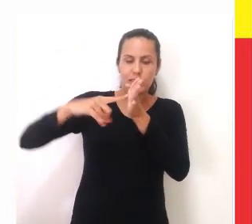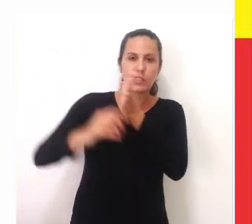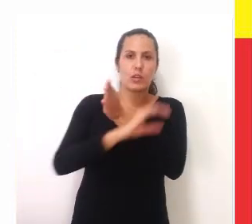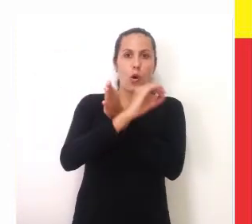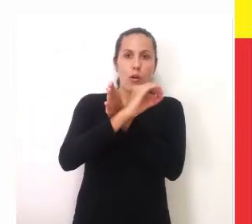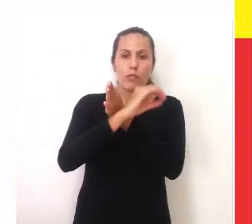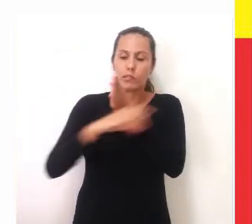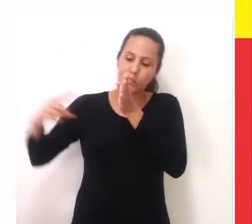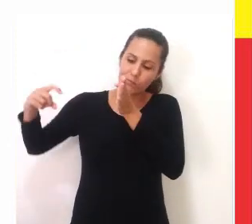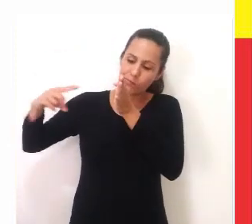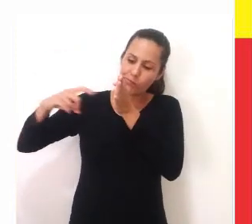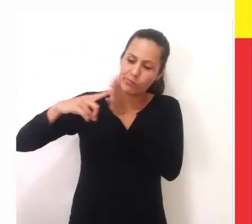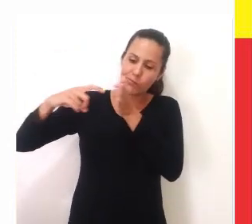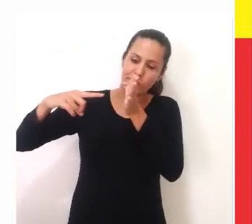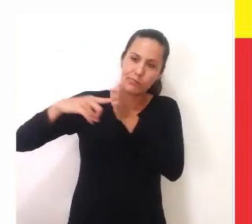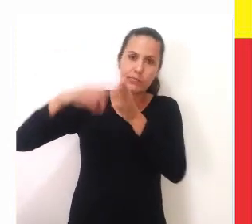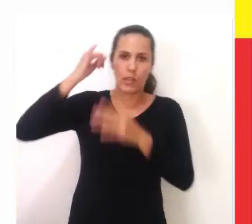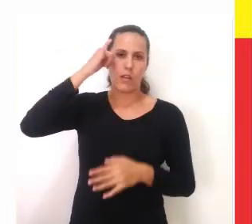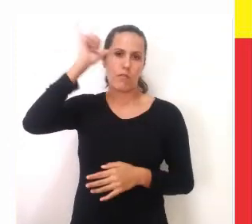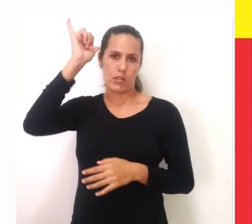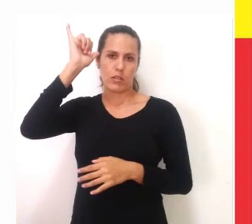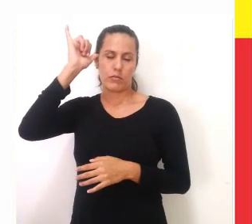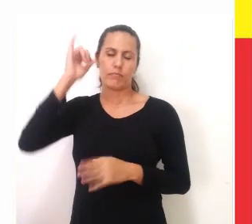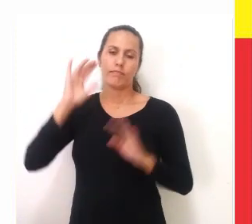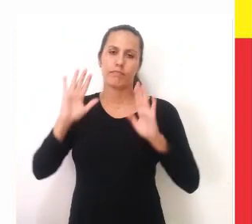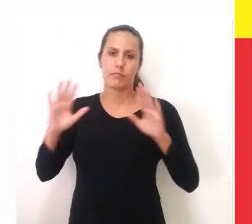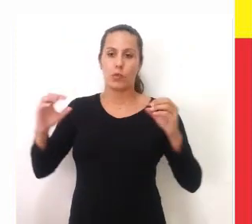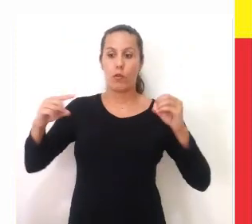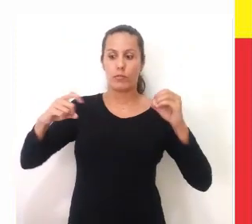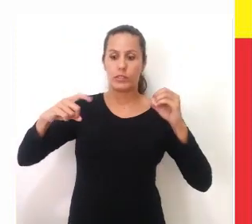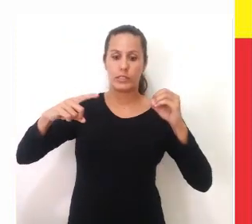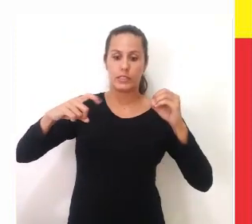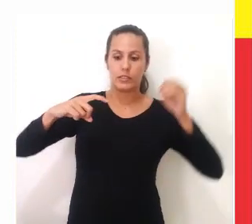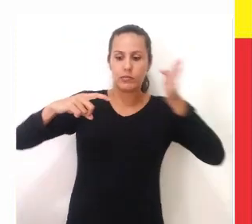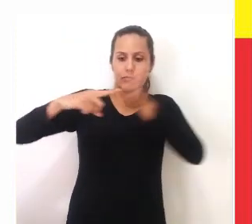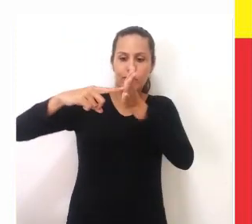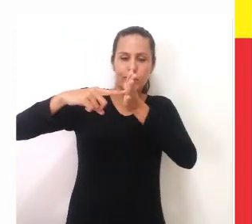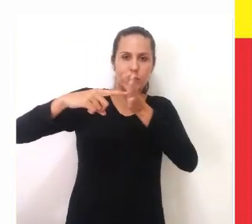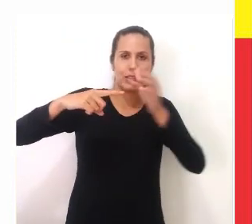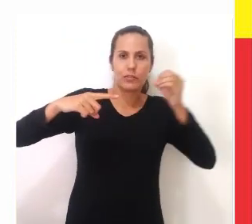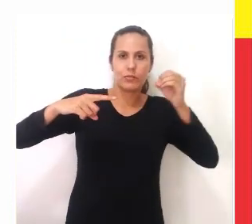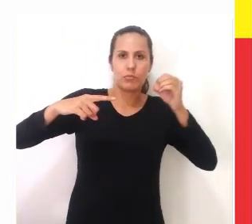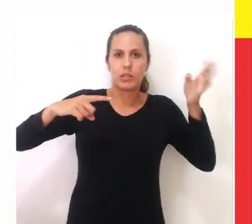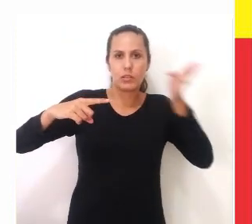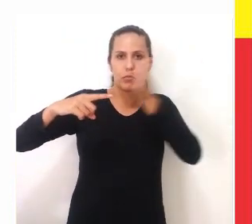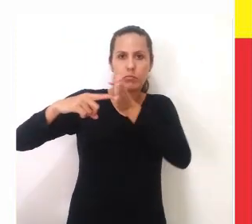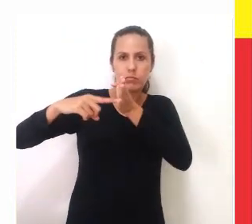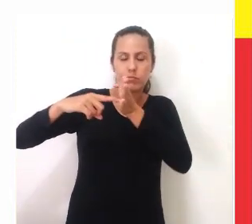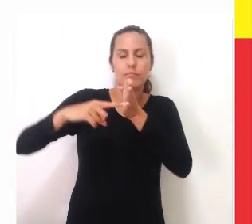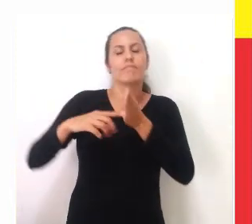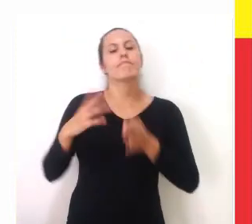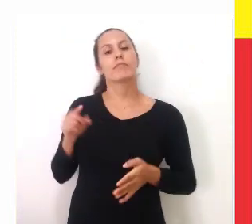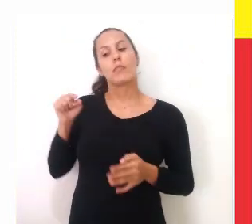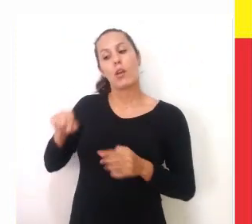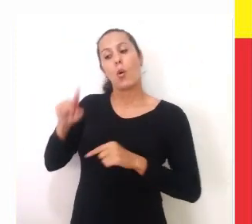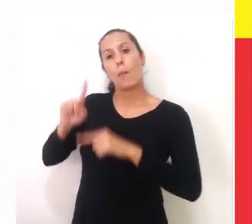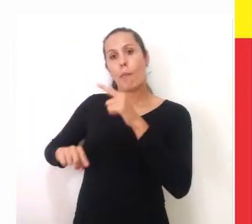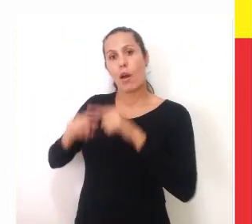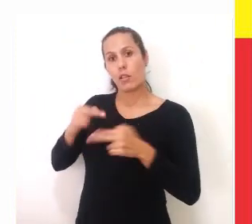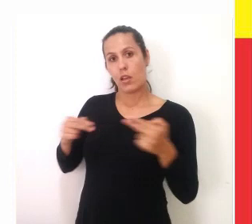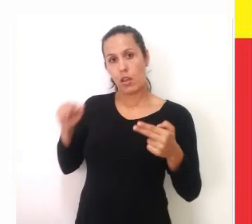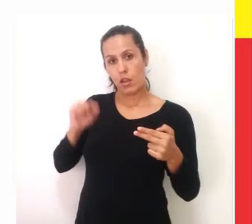os espermatozoides vá ao encontro do óvulo, como Dantas já explicou no início da aula.